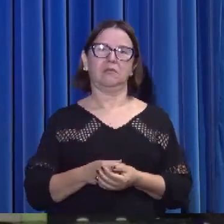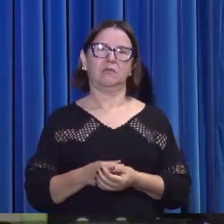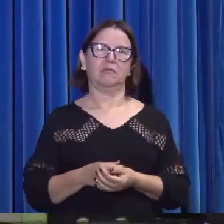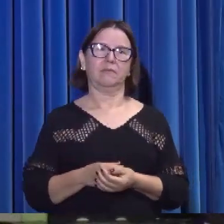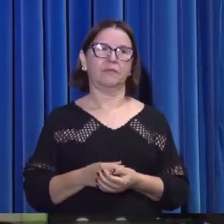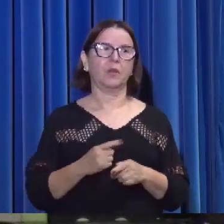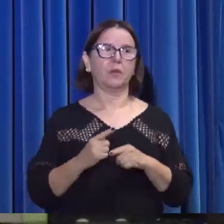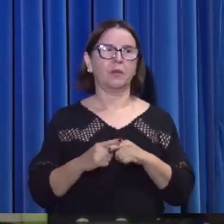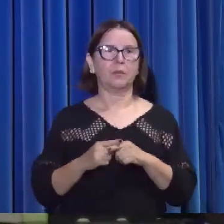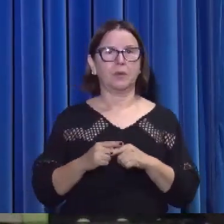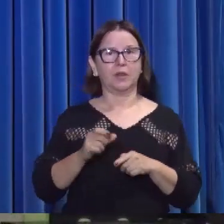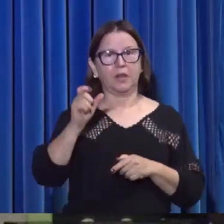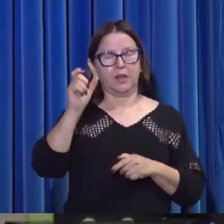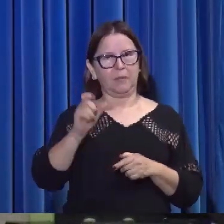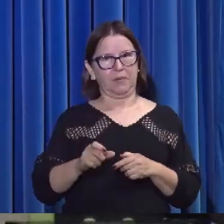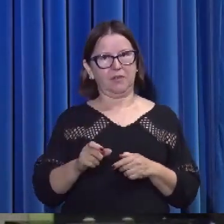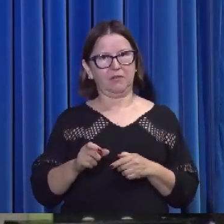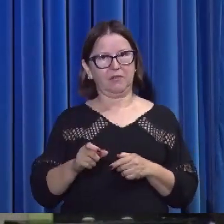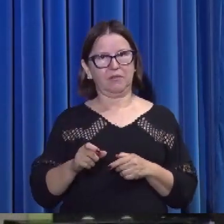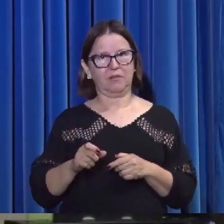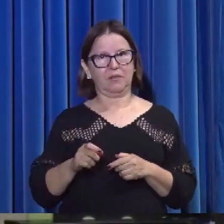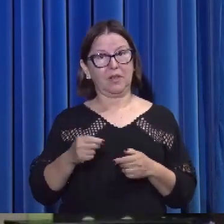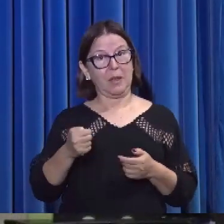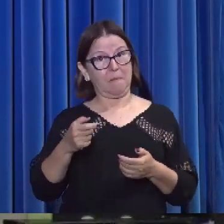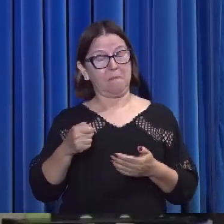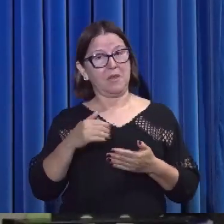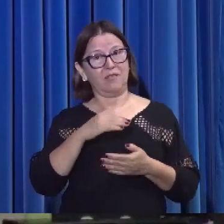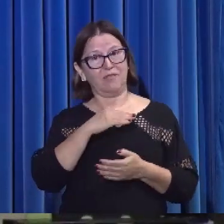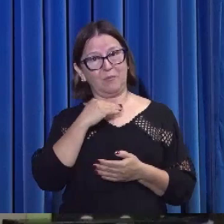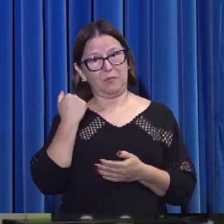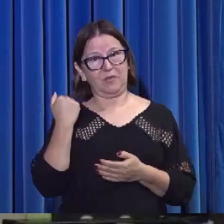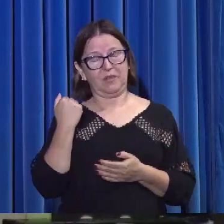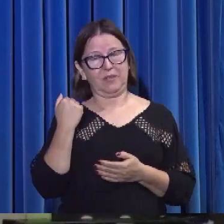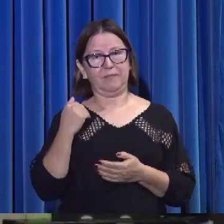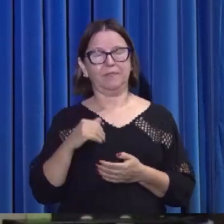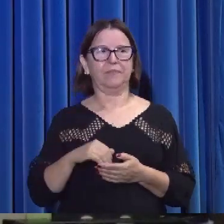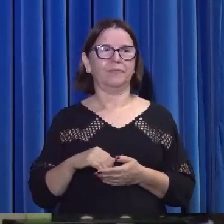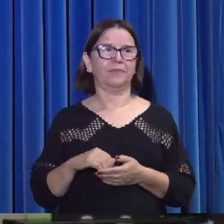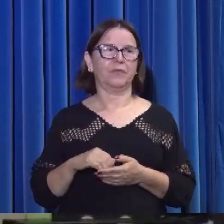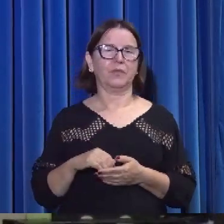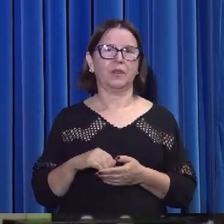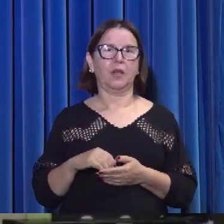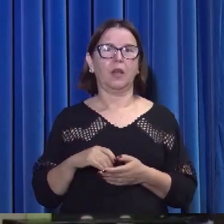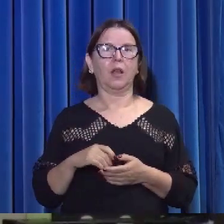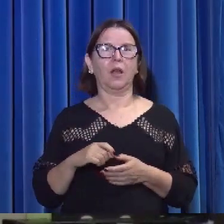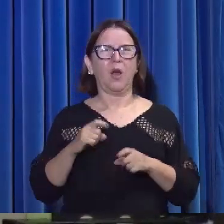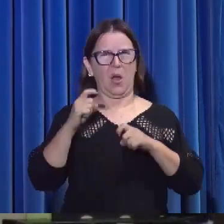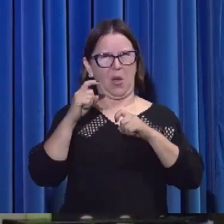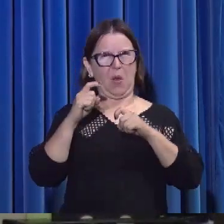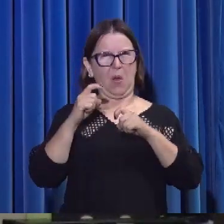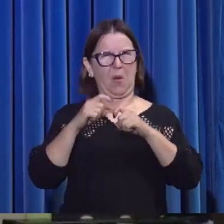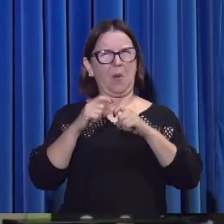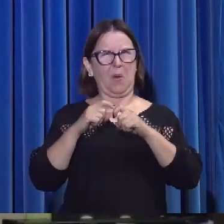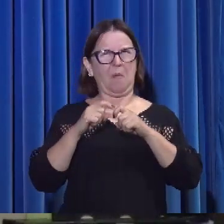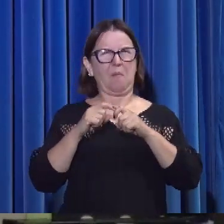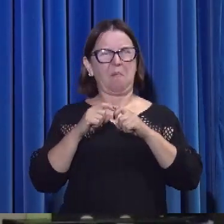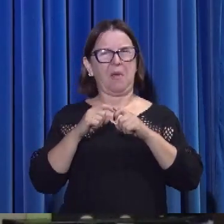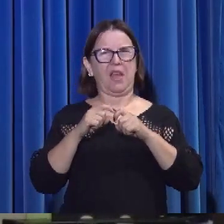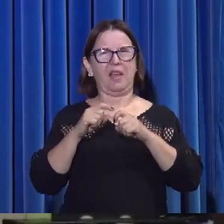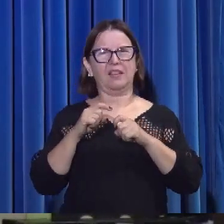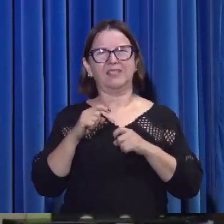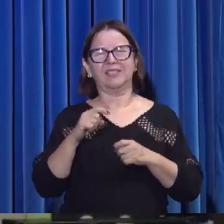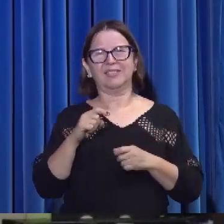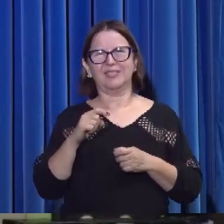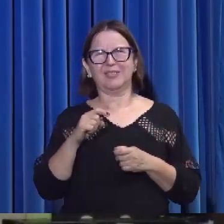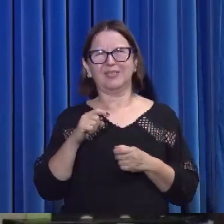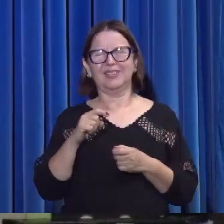Porque a pessoa está ali no leito da morte, essa expressão, o médico desenganou, né? Ela é esquisita, porque parece que o médico